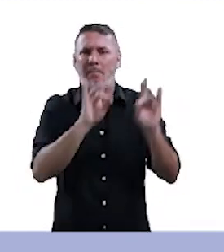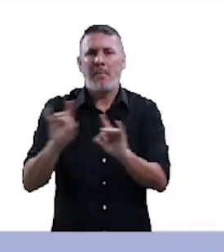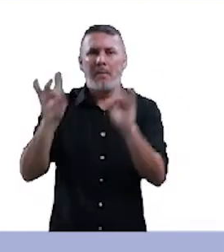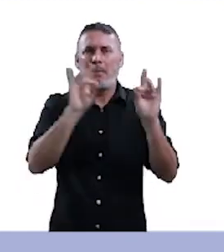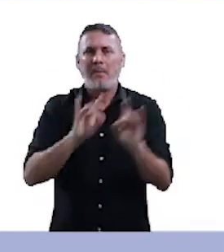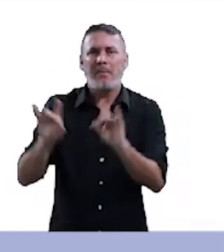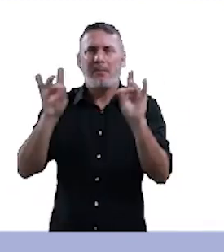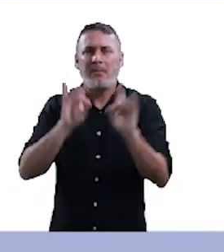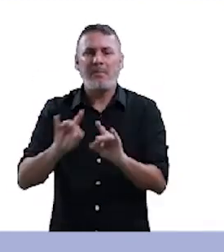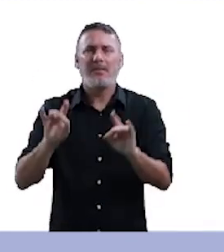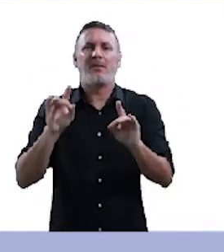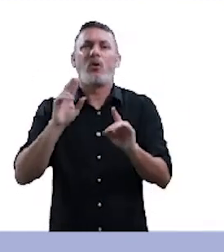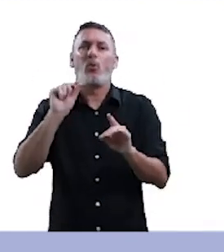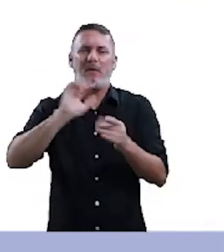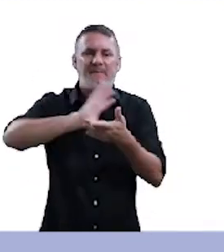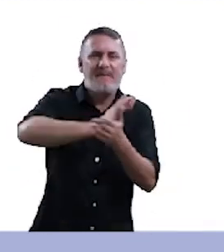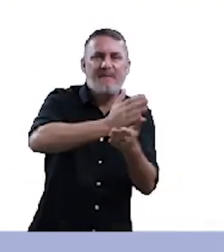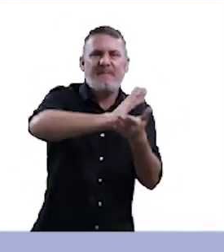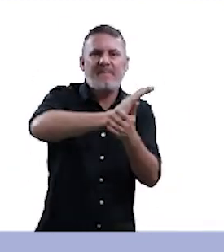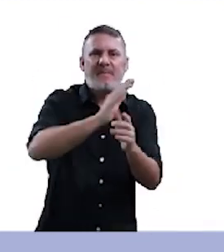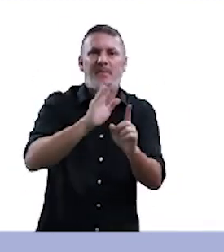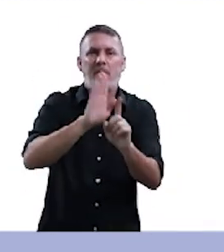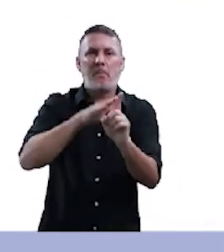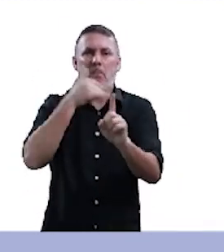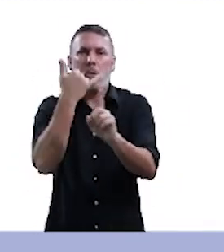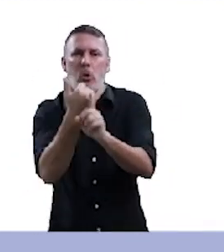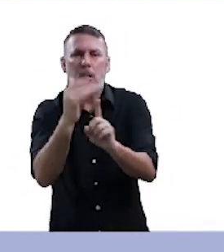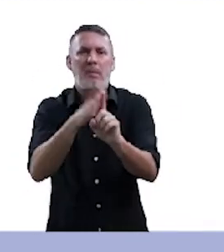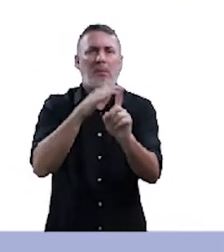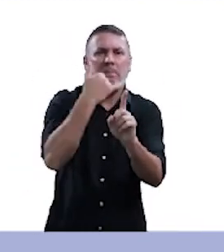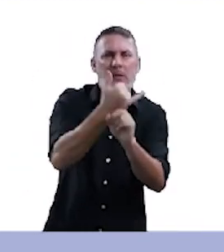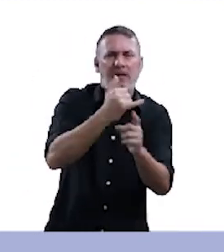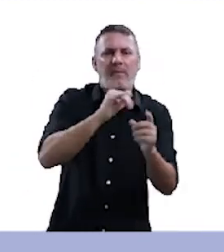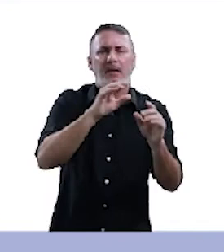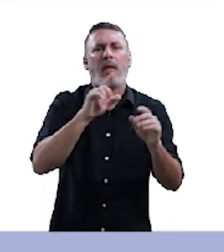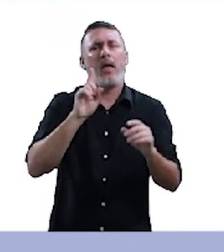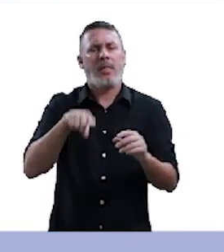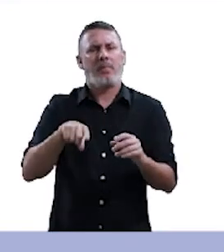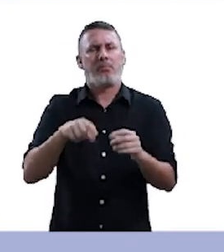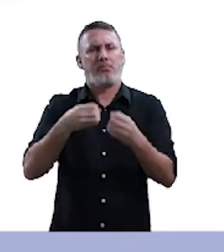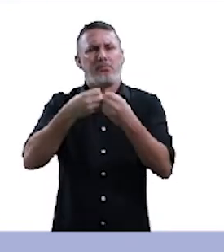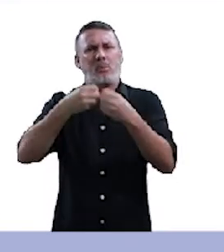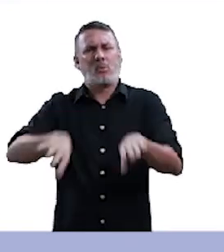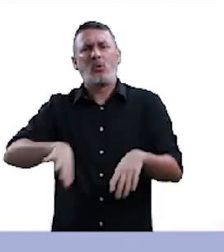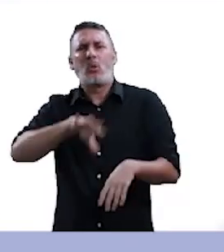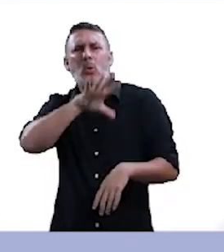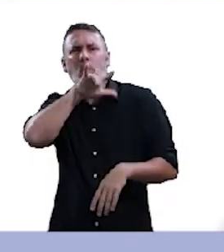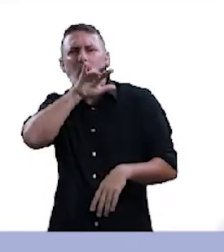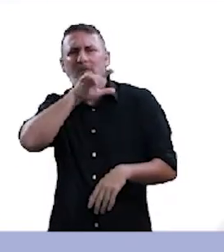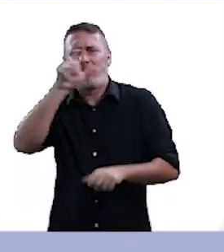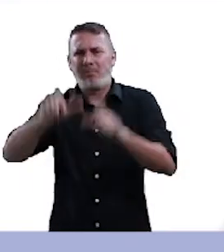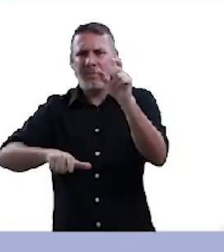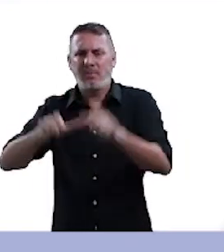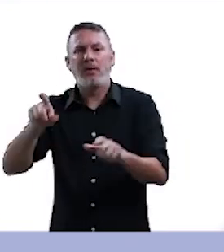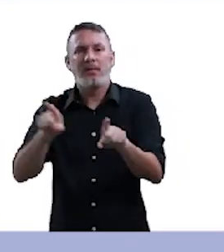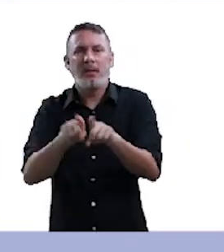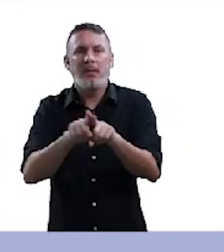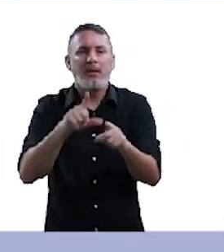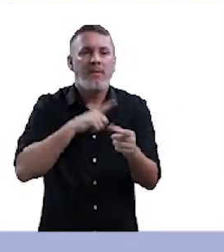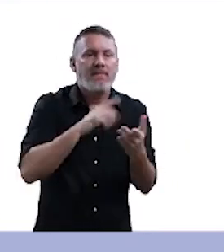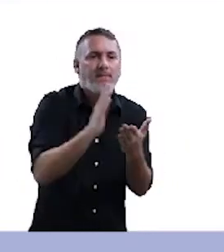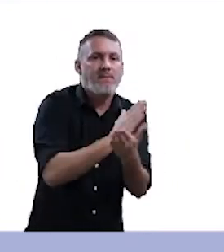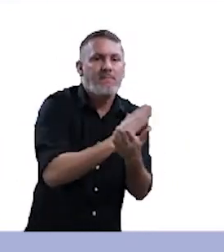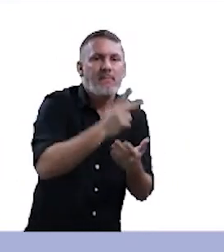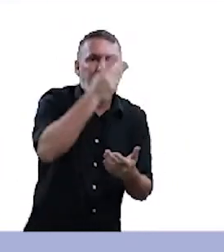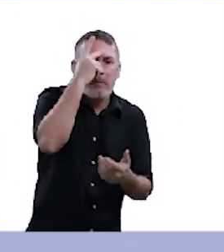ao cyberbullying, por exemplo, são extremamente prejudiciais e encorajam a persistência, olha que legal, de